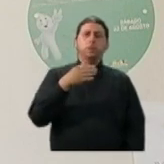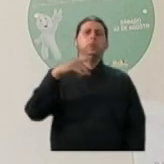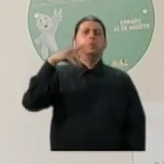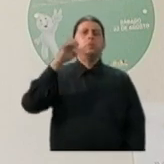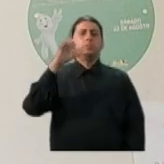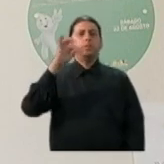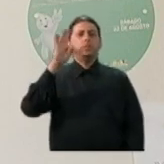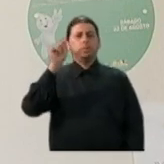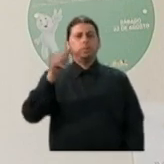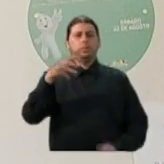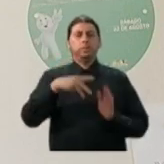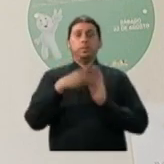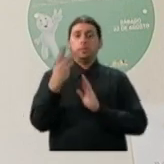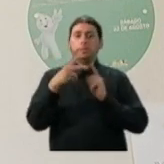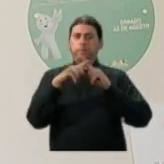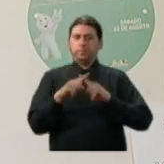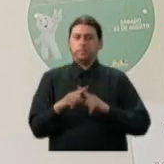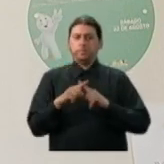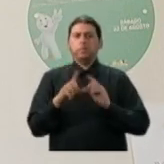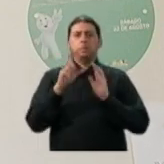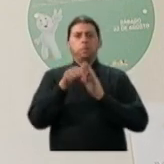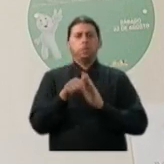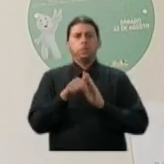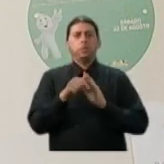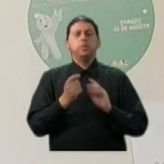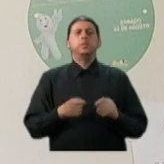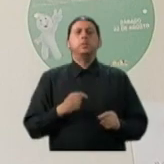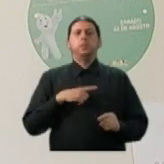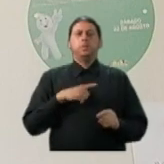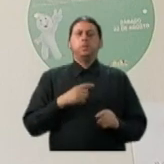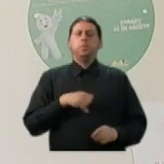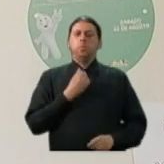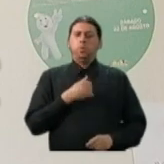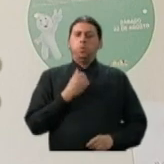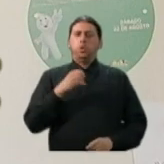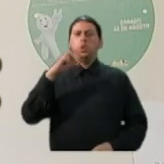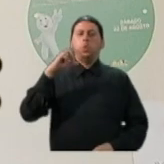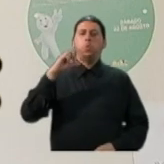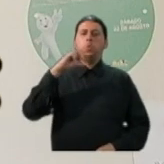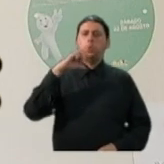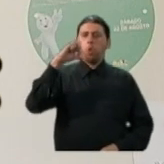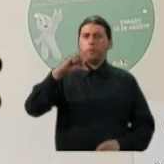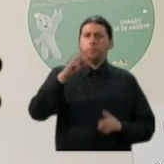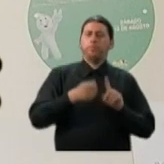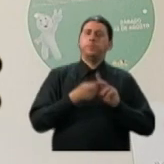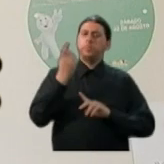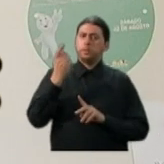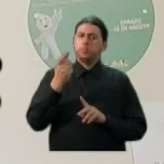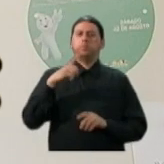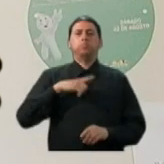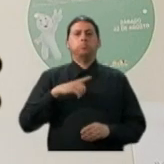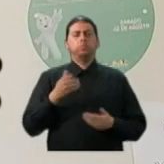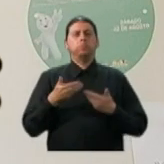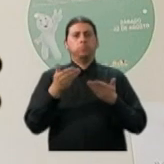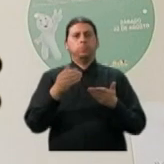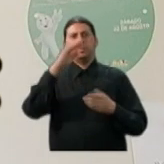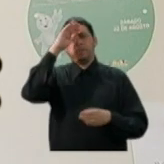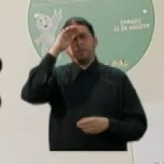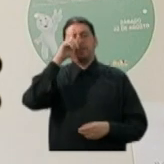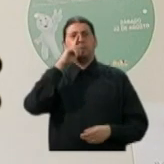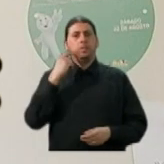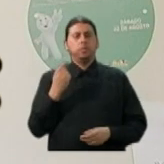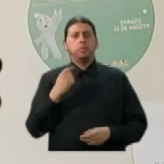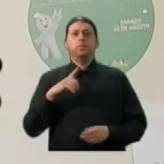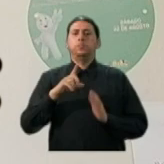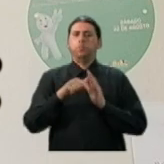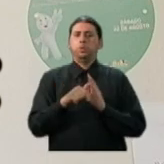maior. Aos 9 meses, a criança se imuniza contra a febre amarela. Com 1 ano, recebe a tríplice viral e os